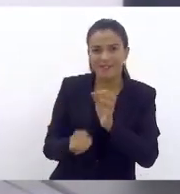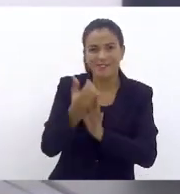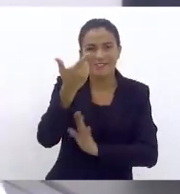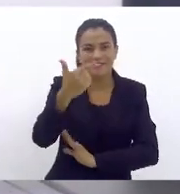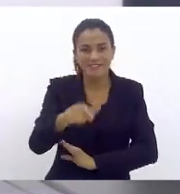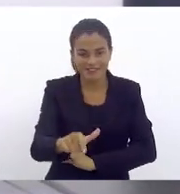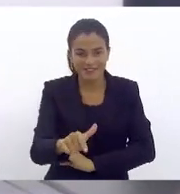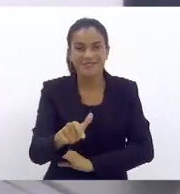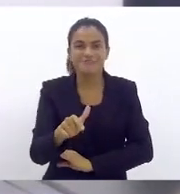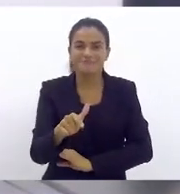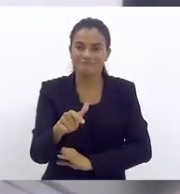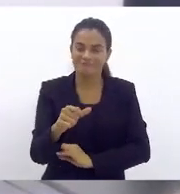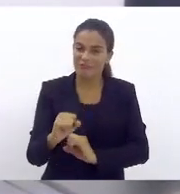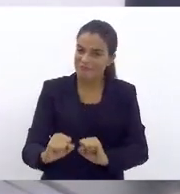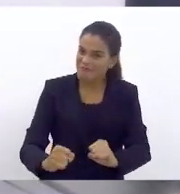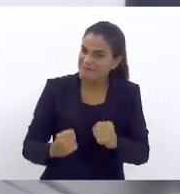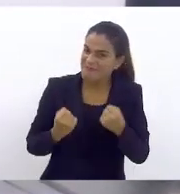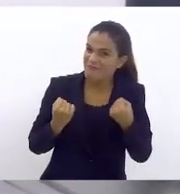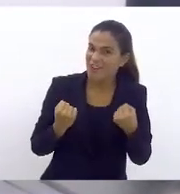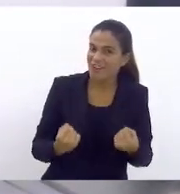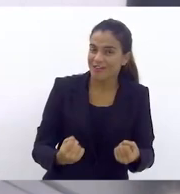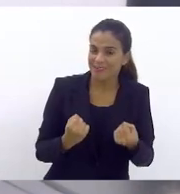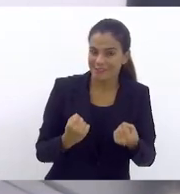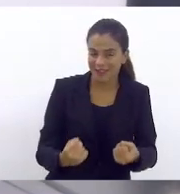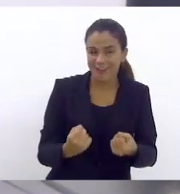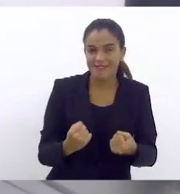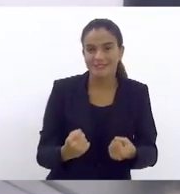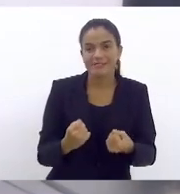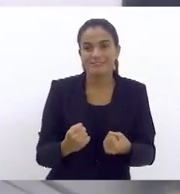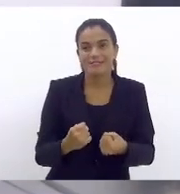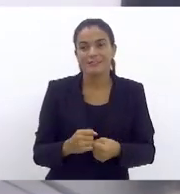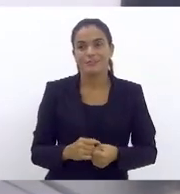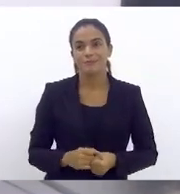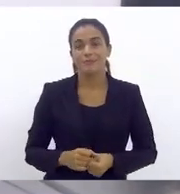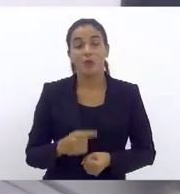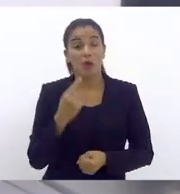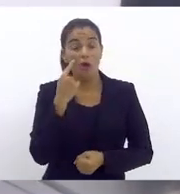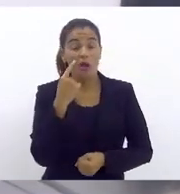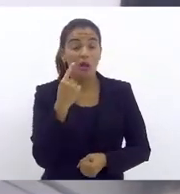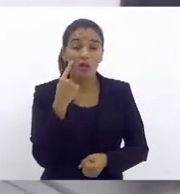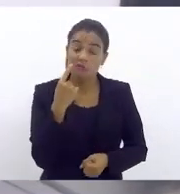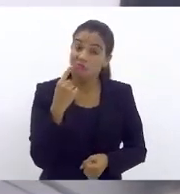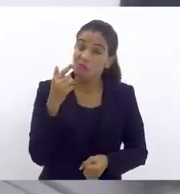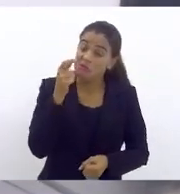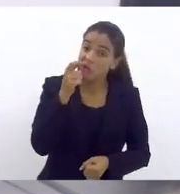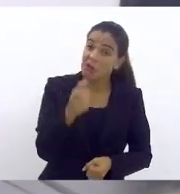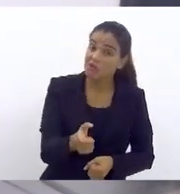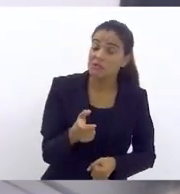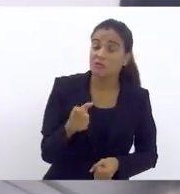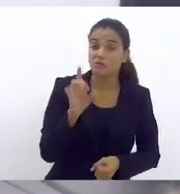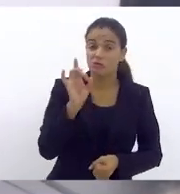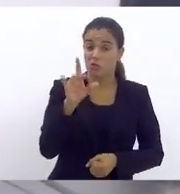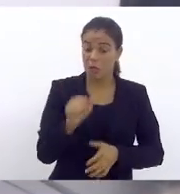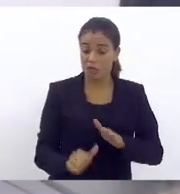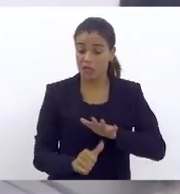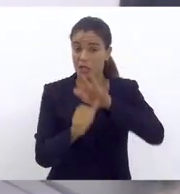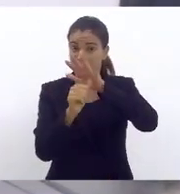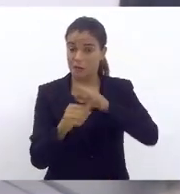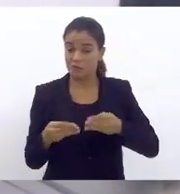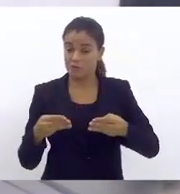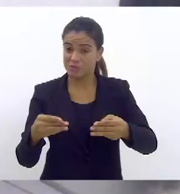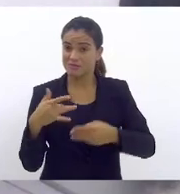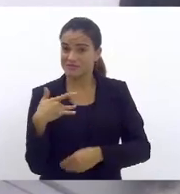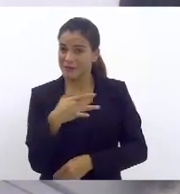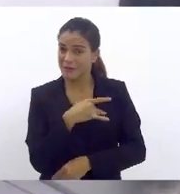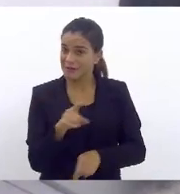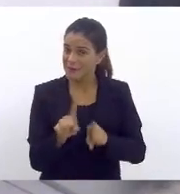muito fortalecido né Essa recreação agora vejam bem que interessante não apenas sobre a liderança do Ministério da